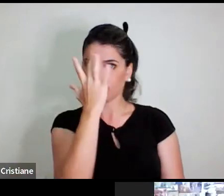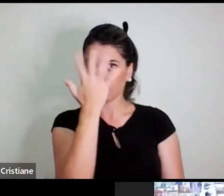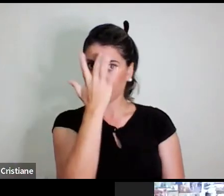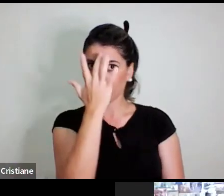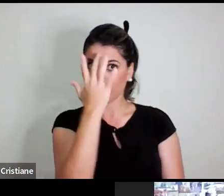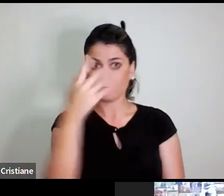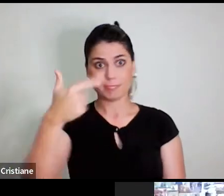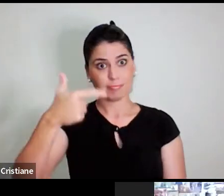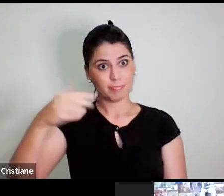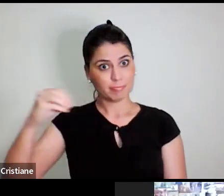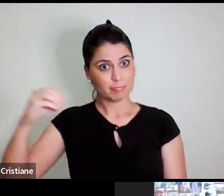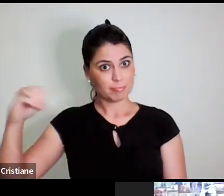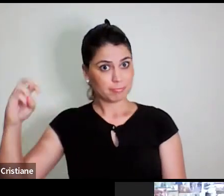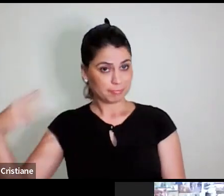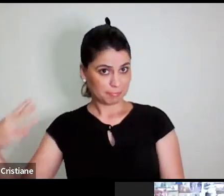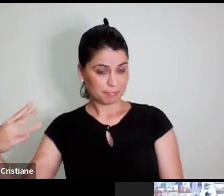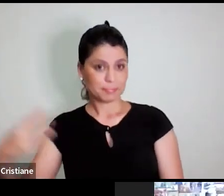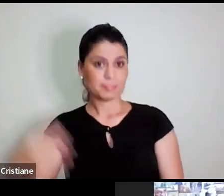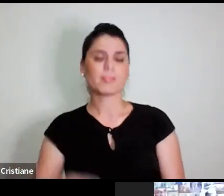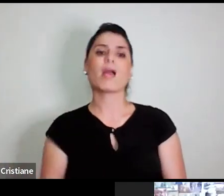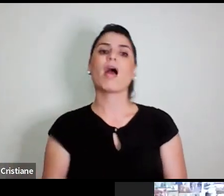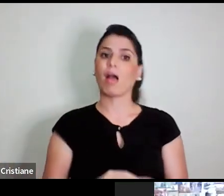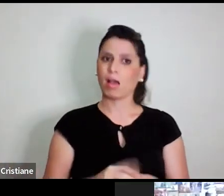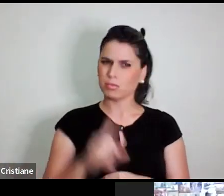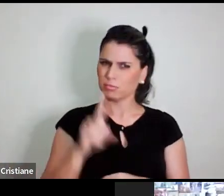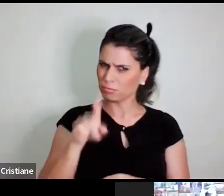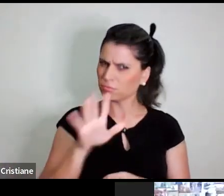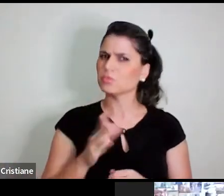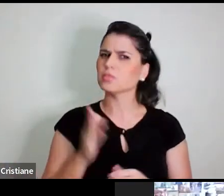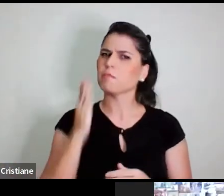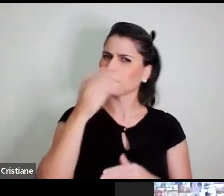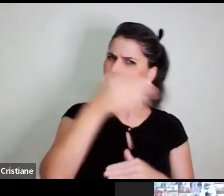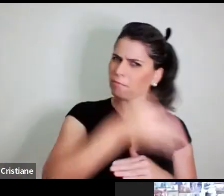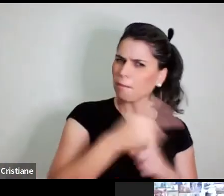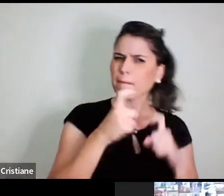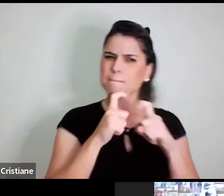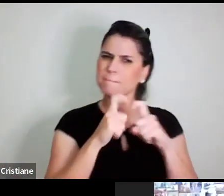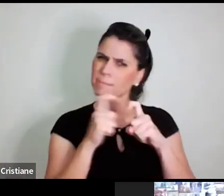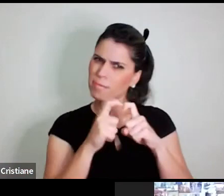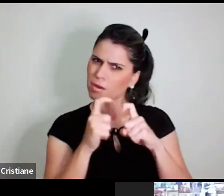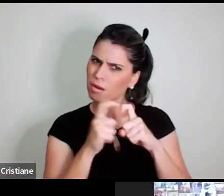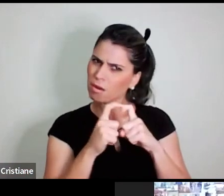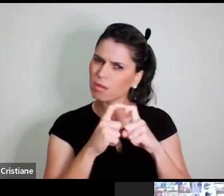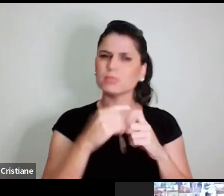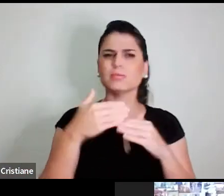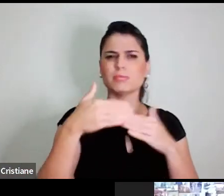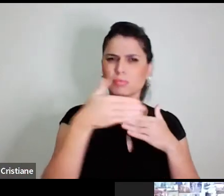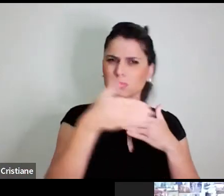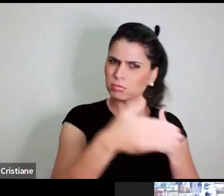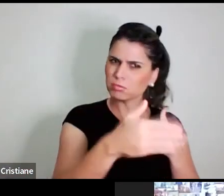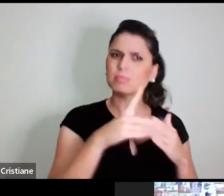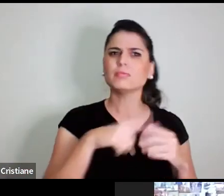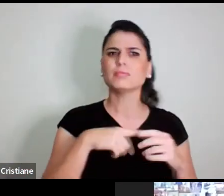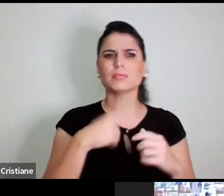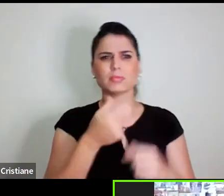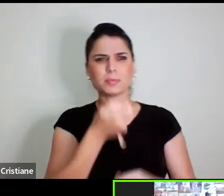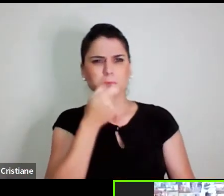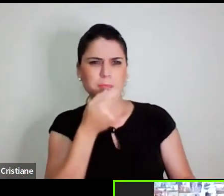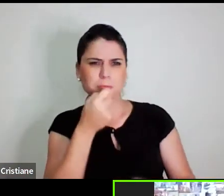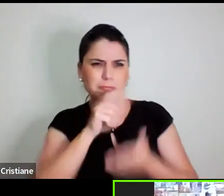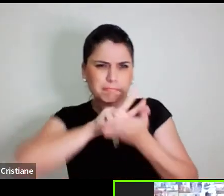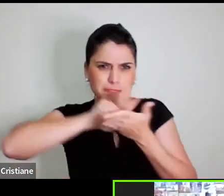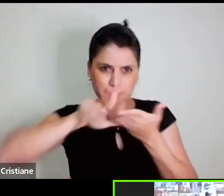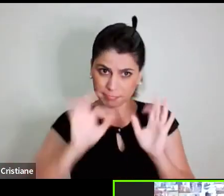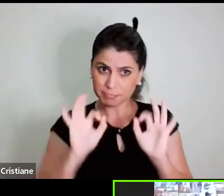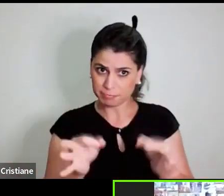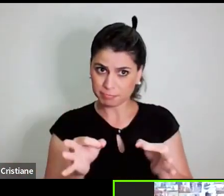2003 para cá, você procurou médicos, remédios, receitas para superar isso? Eu fui 2 vezes